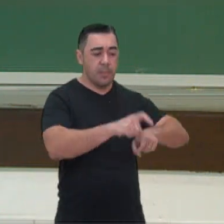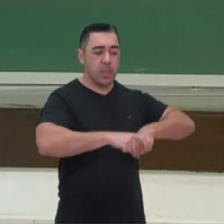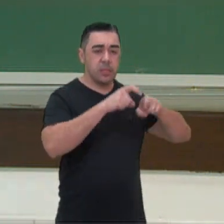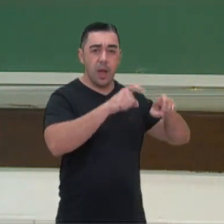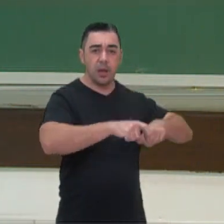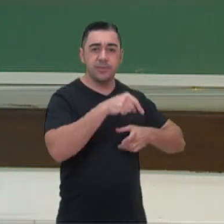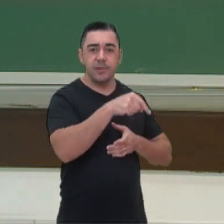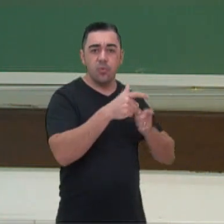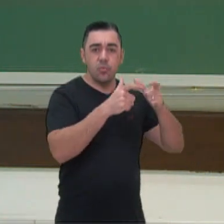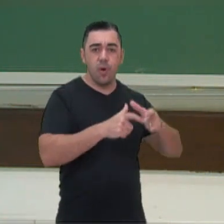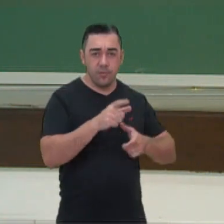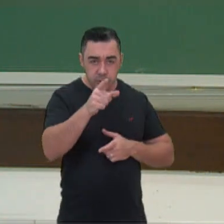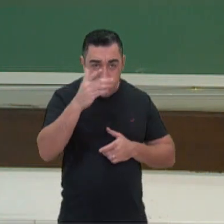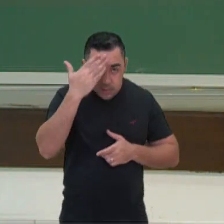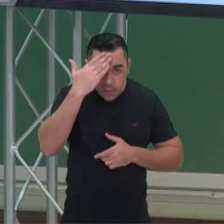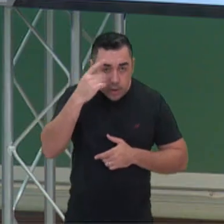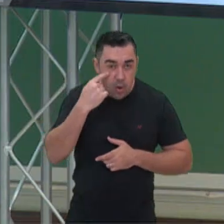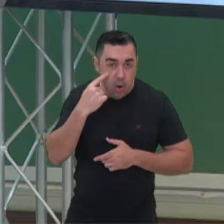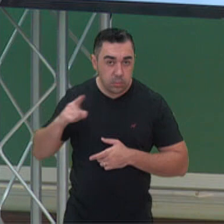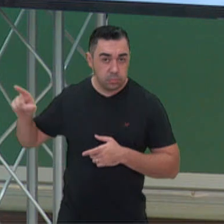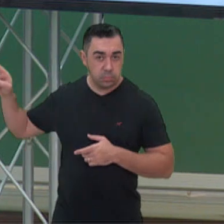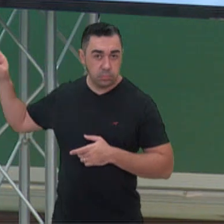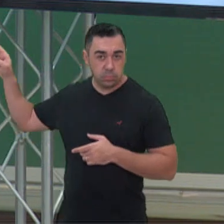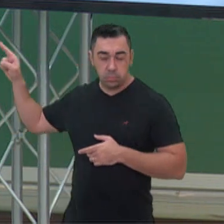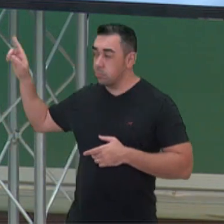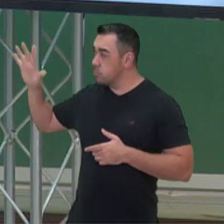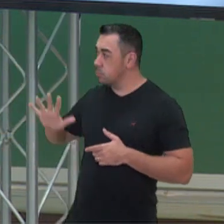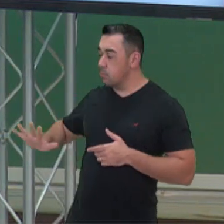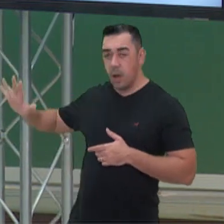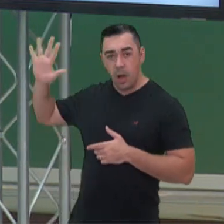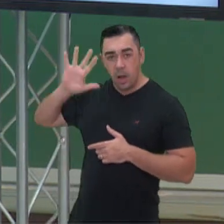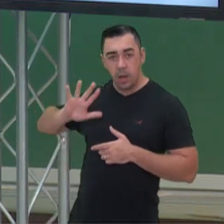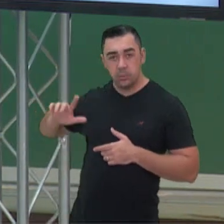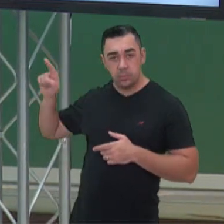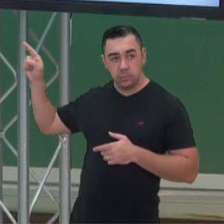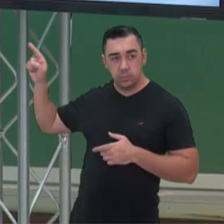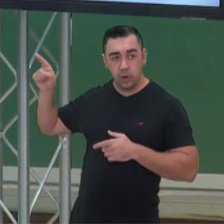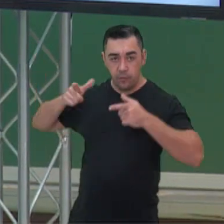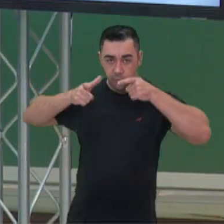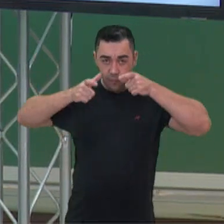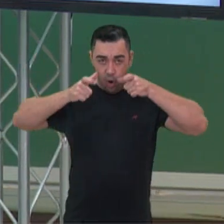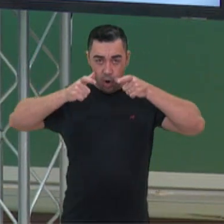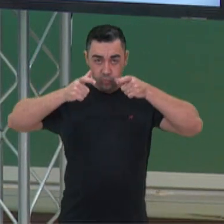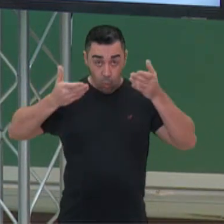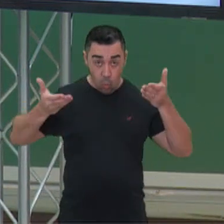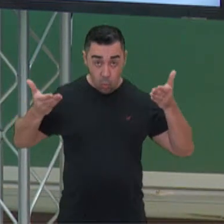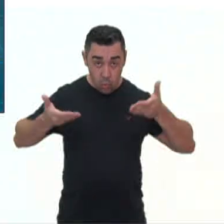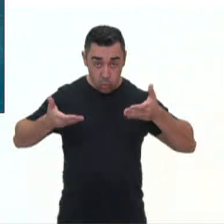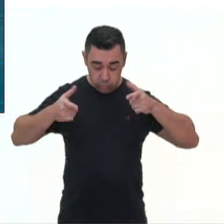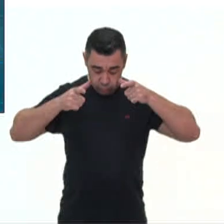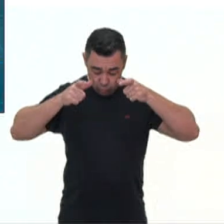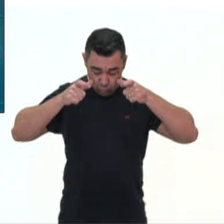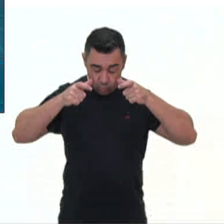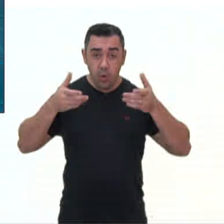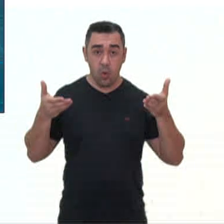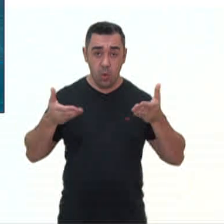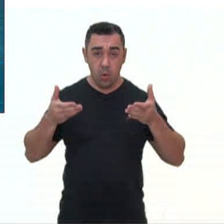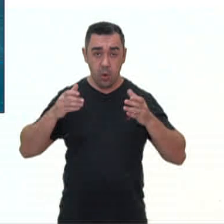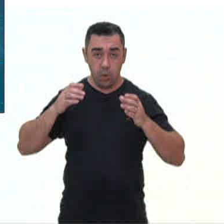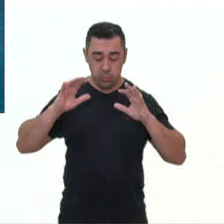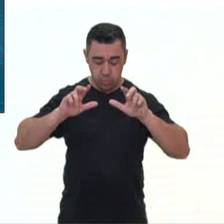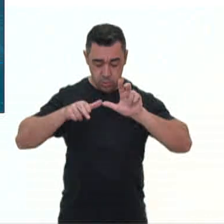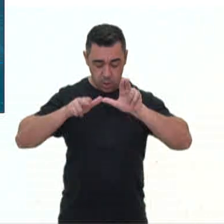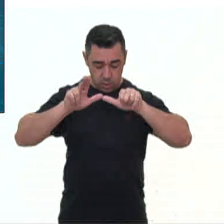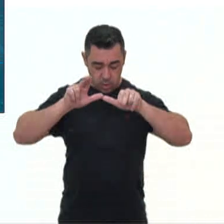só, você tem que saber isso. Olha para essa imagem, tá? Essa aqui é uma imagem de satélite, claro, recente, atual. Tem uma